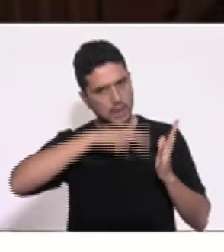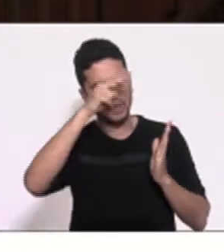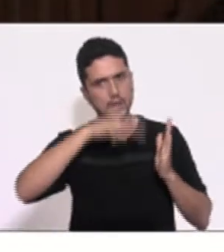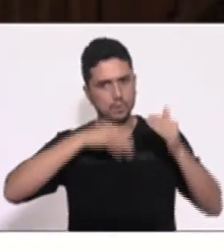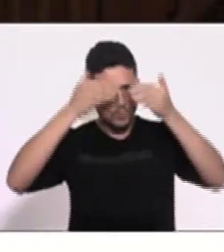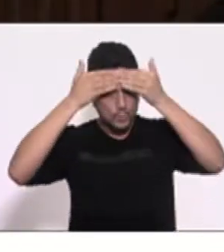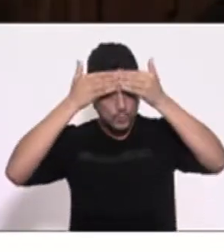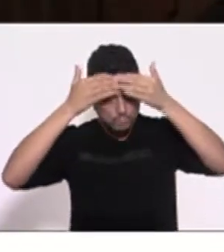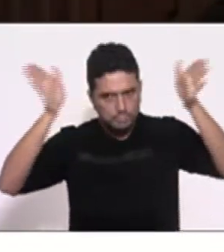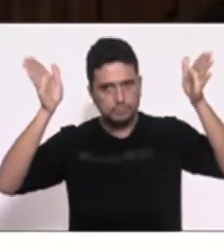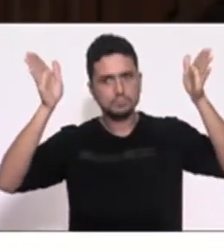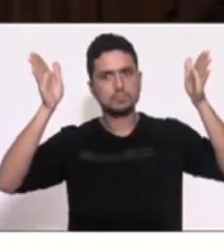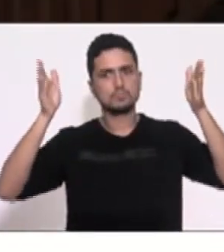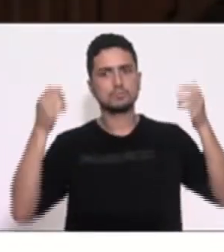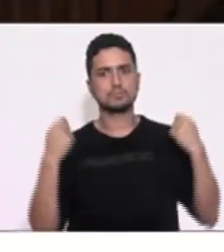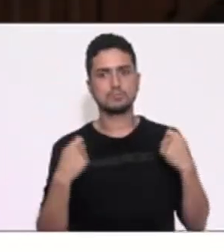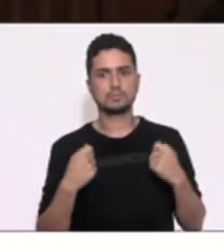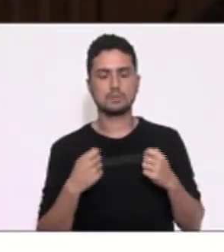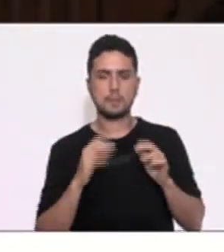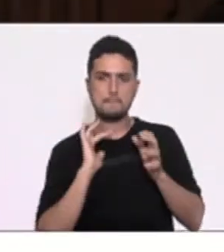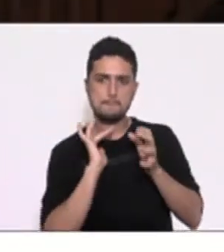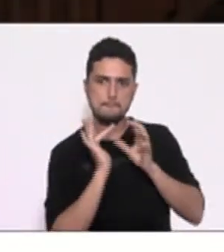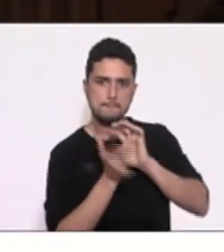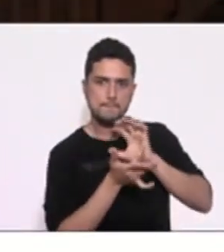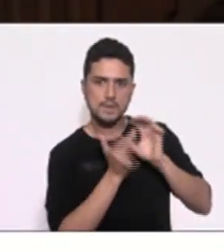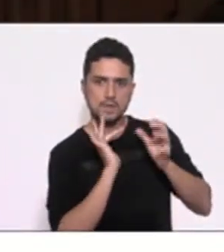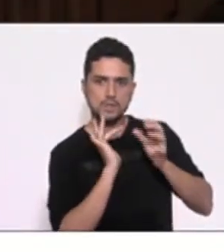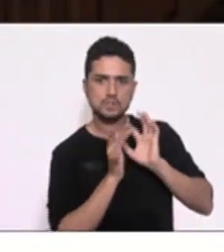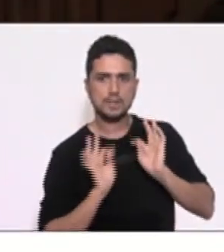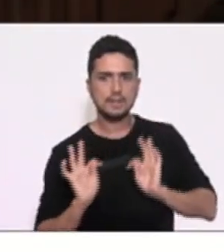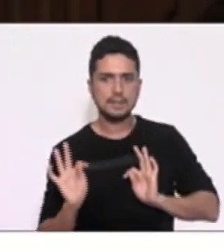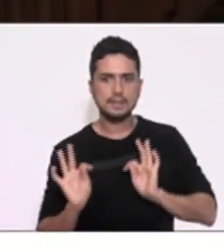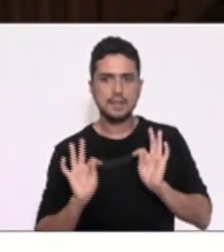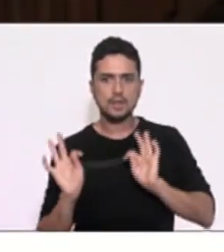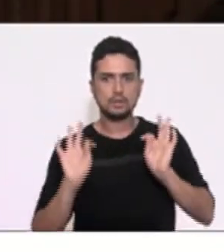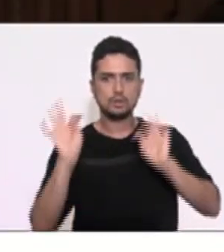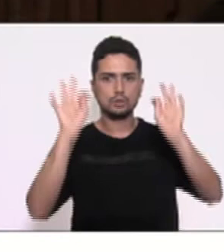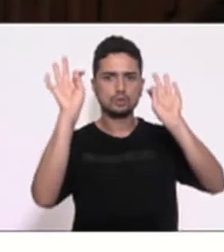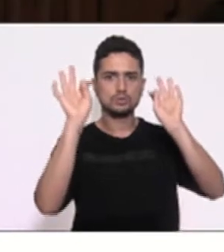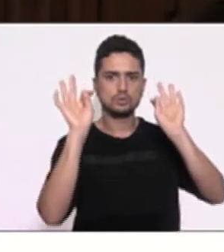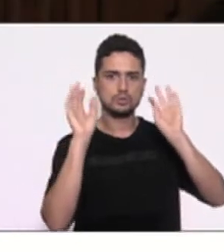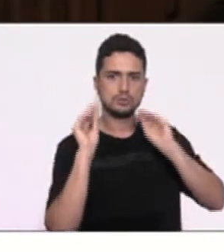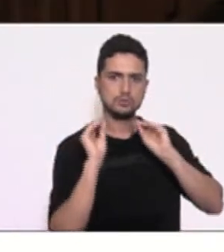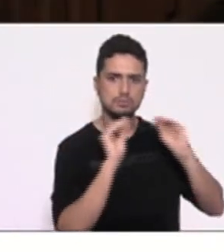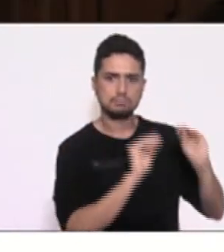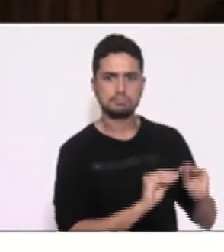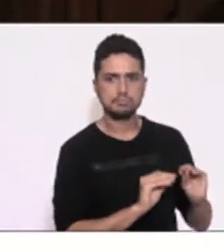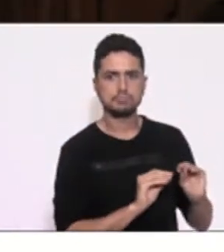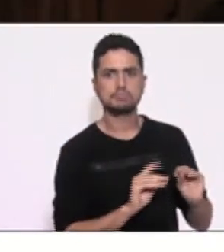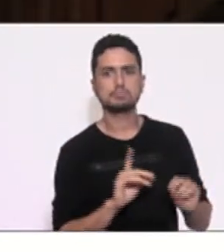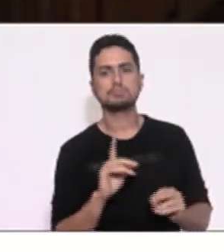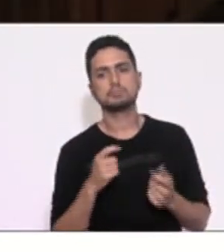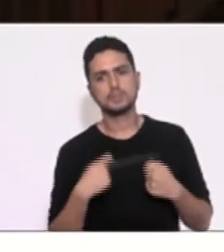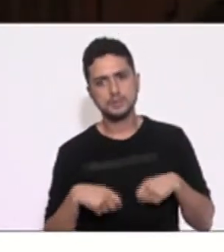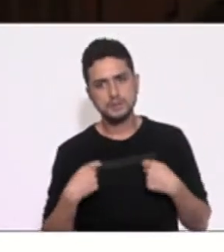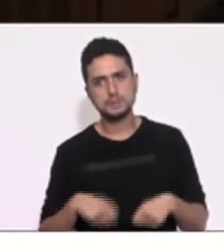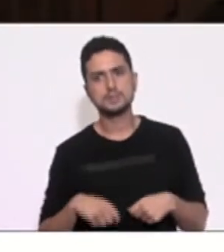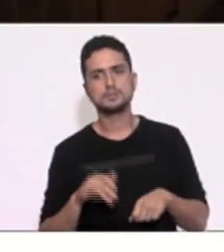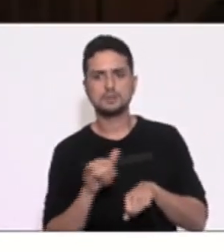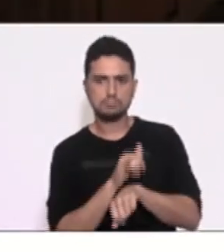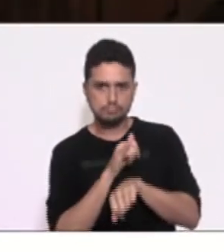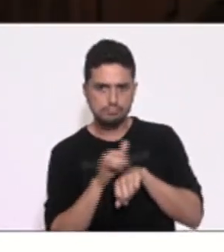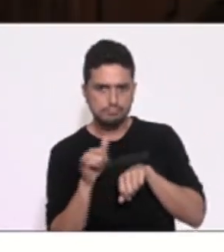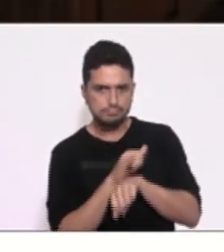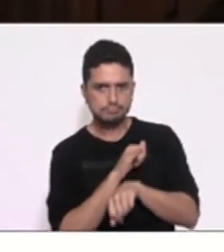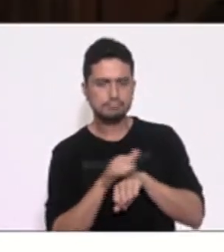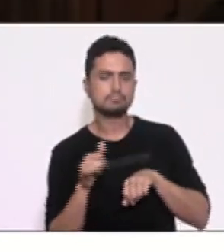estudantes, deem acesso a novas mídias, que as bibliotecas modernas hoje vão para além do acervo físico. É preciso garantir,